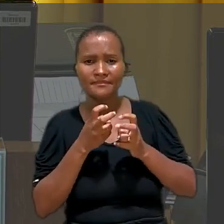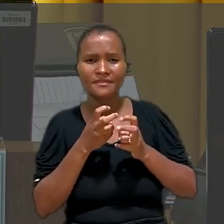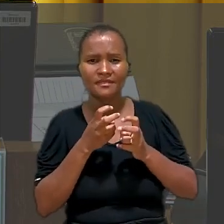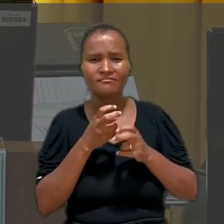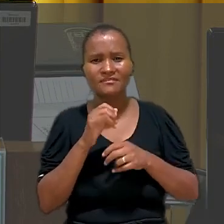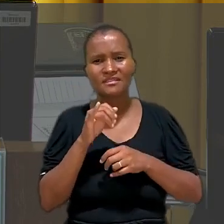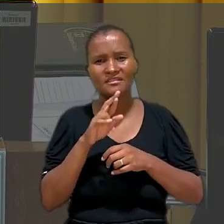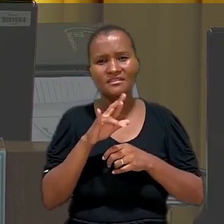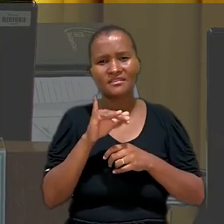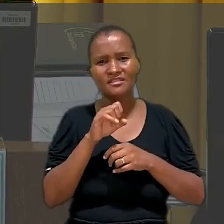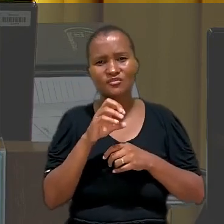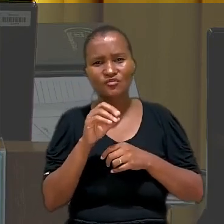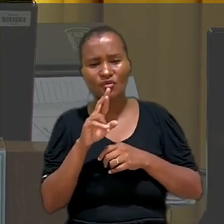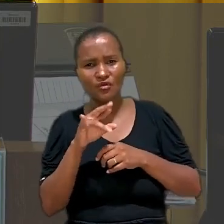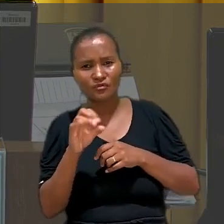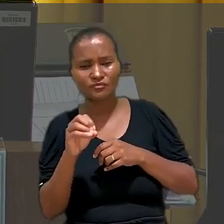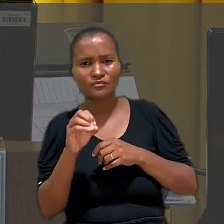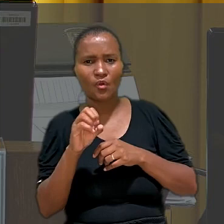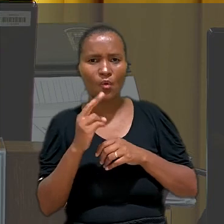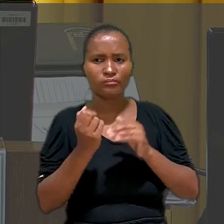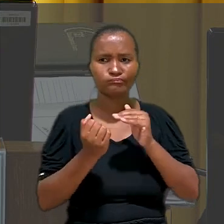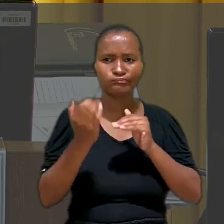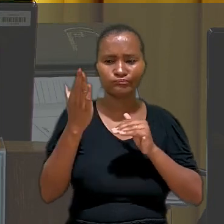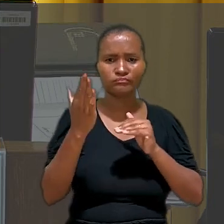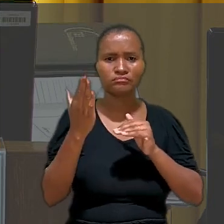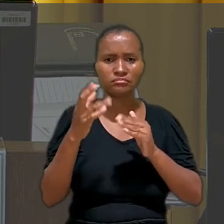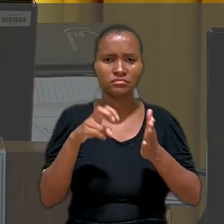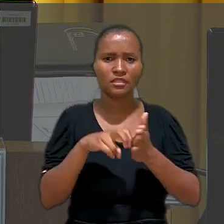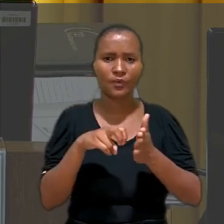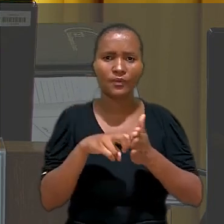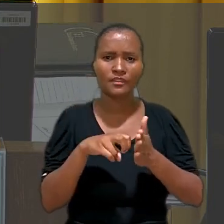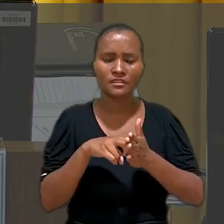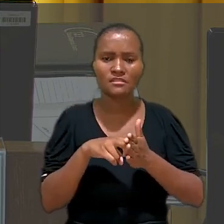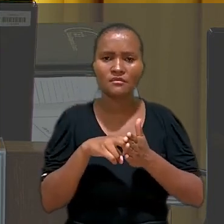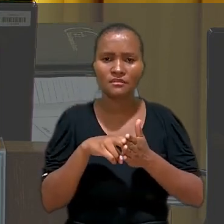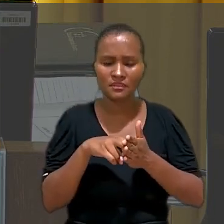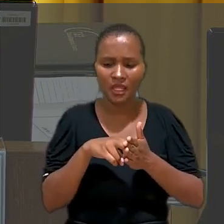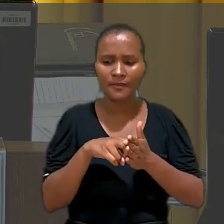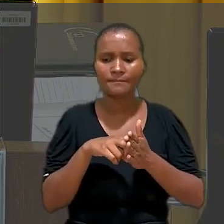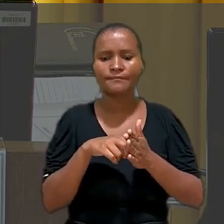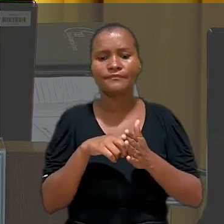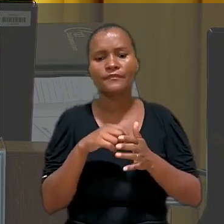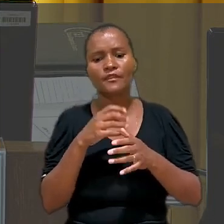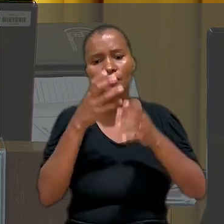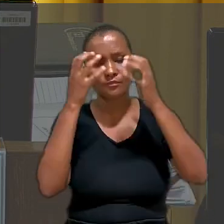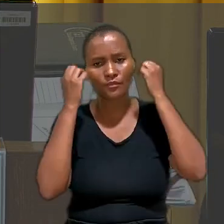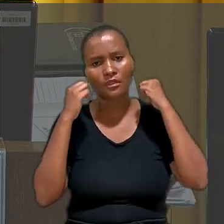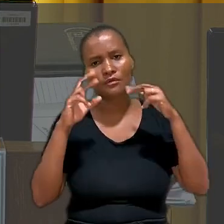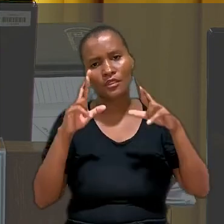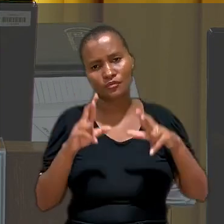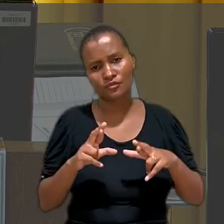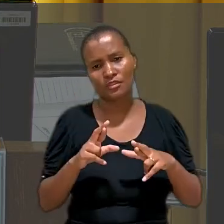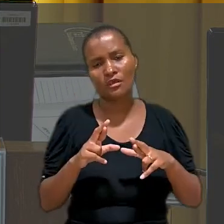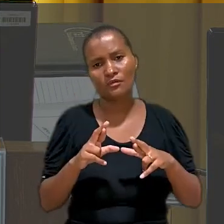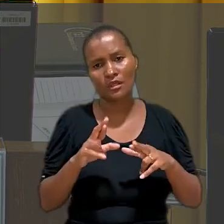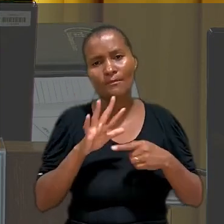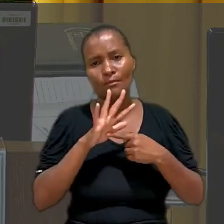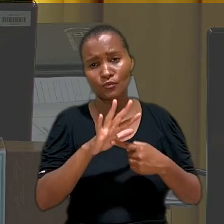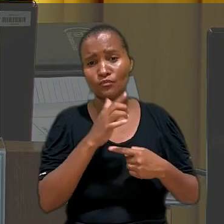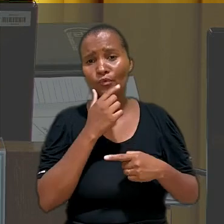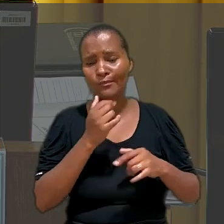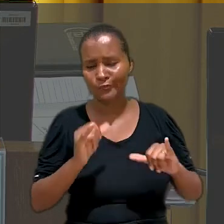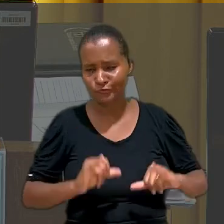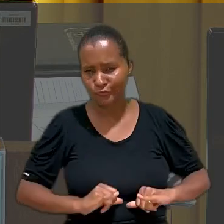caráter irrisório ou exorbitante da condenação. E no caso aqui, o Tribunal Regional revelou